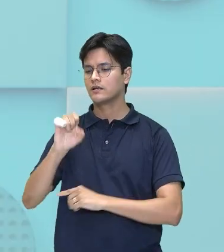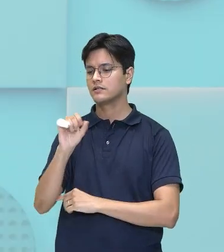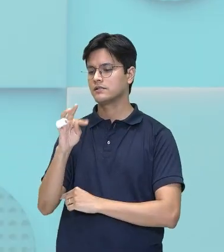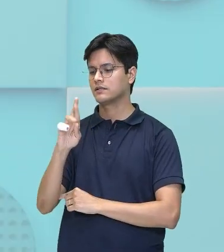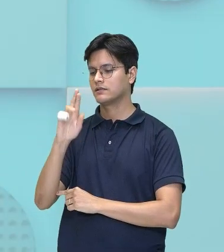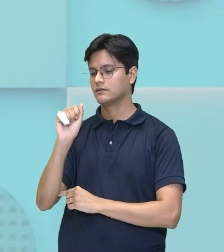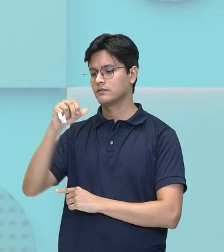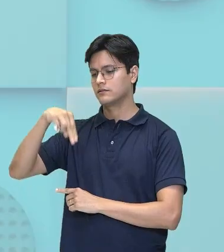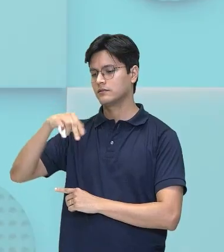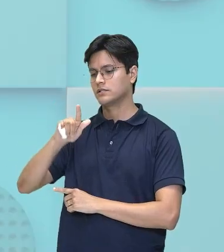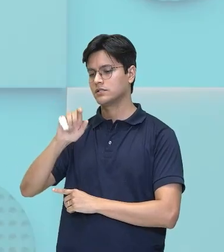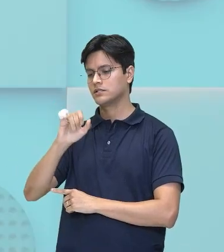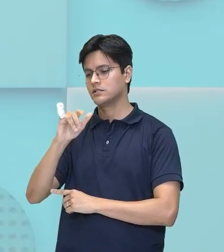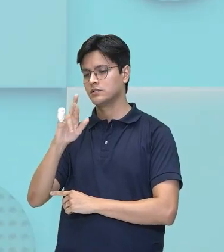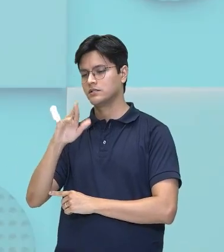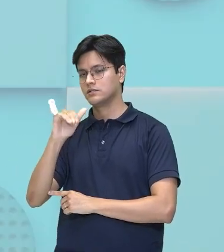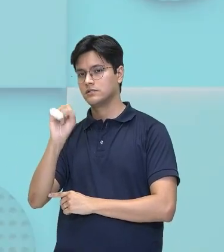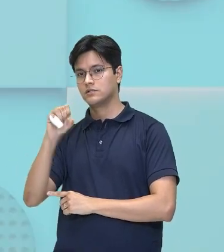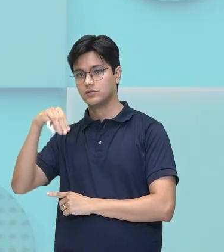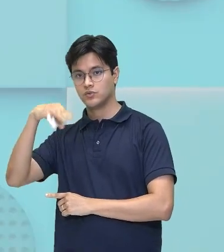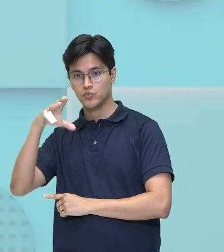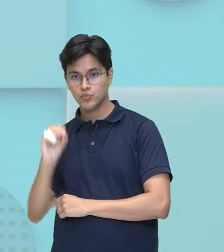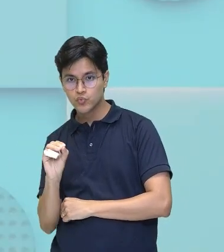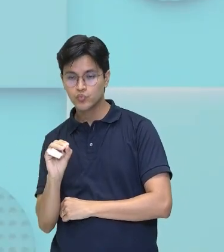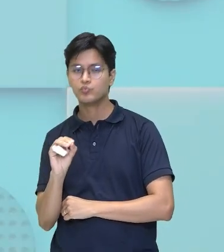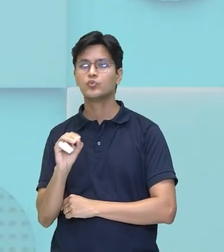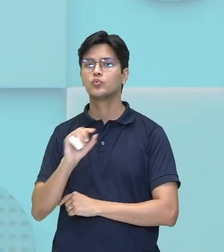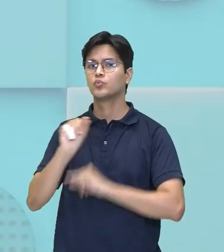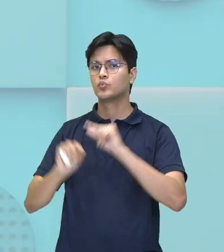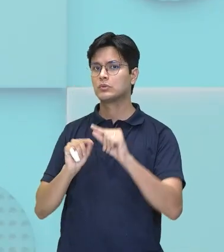Estrangeirismo e vícios de linguagem. Então, vamos começar com